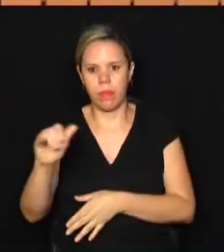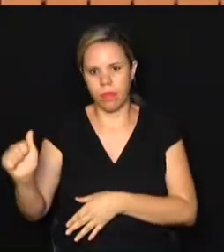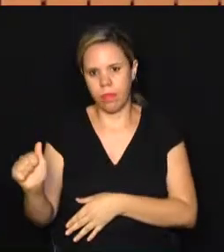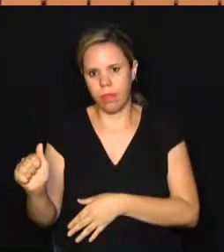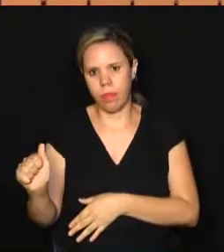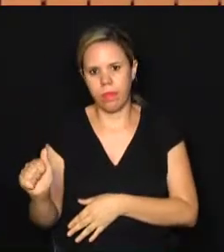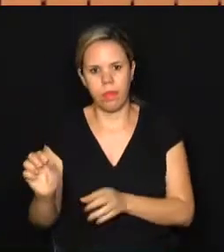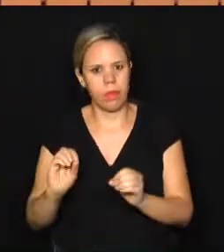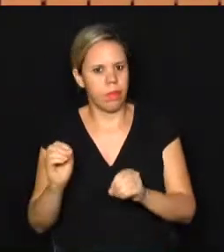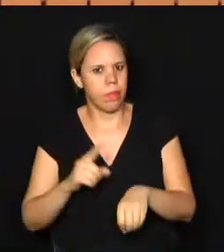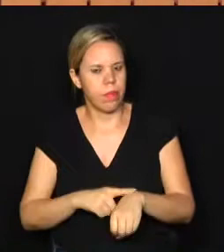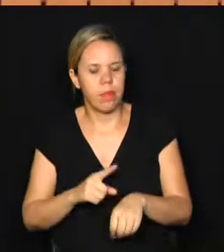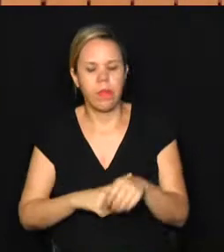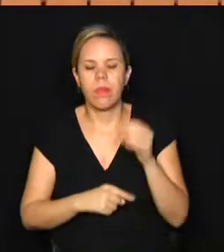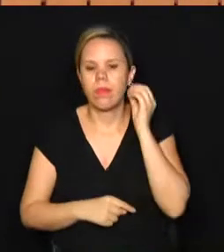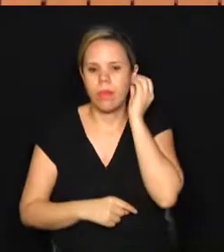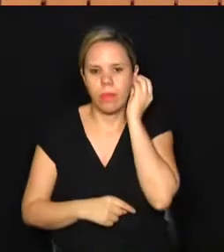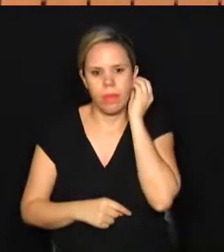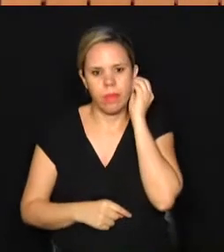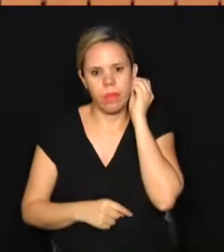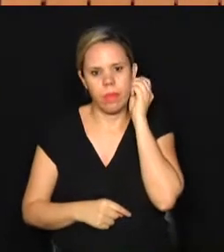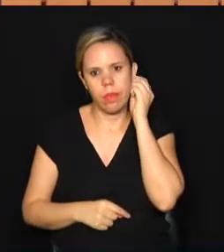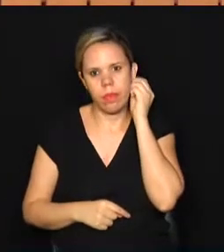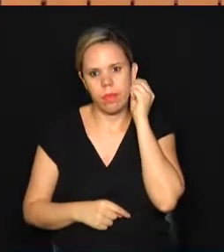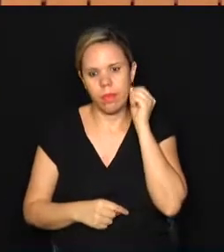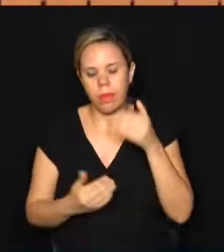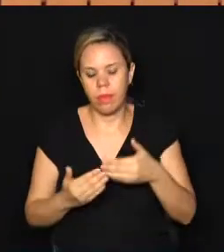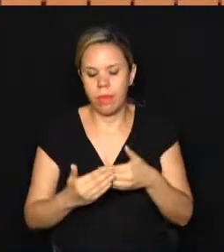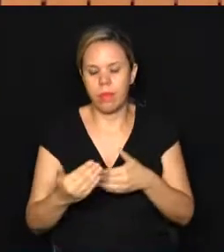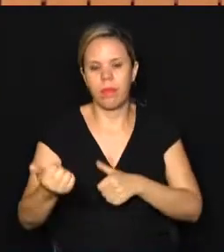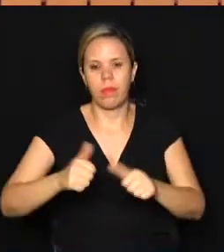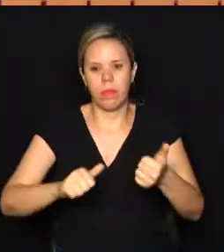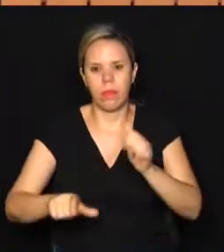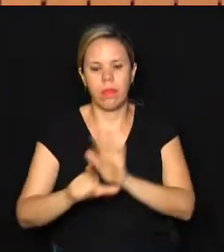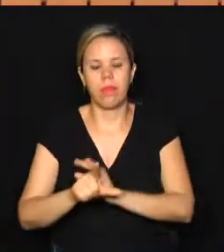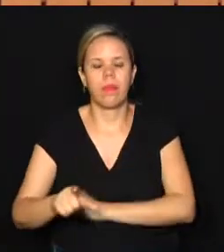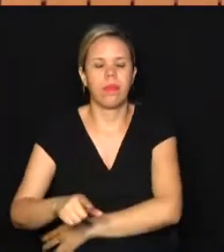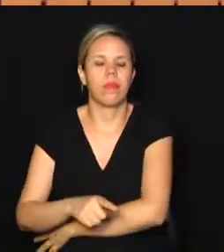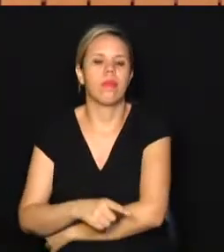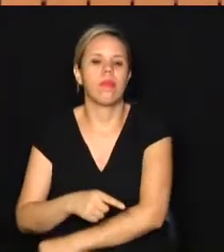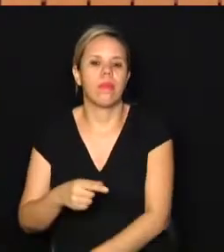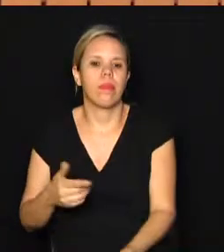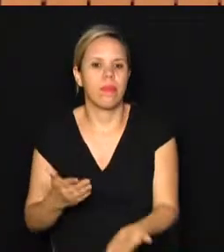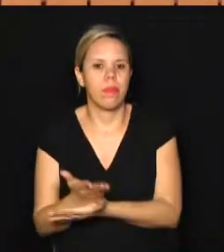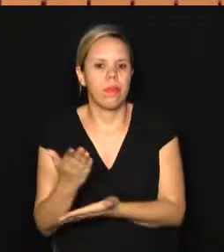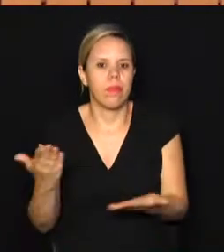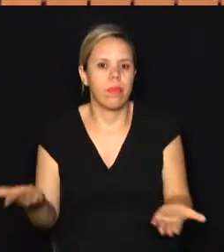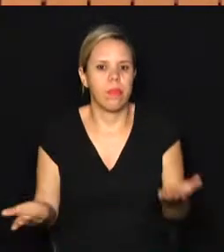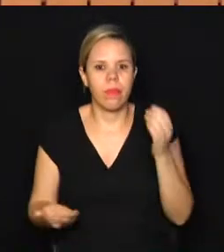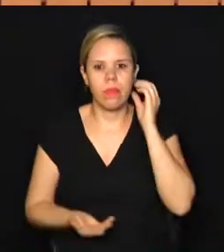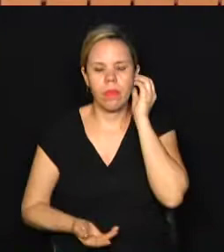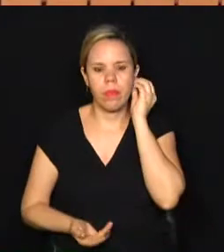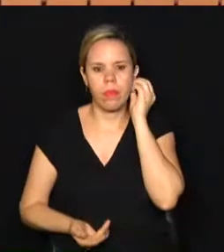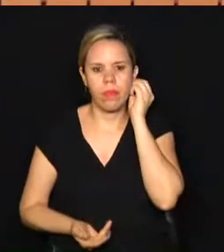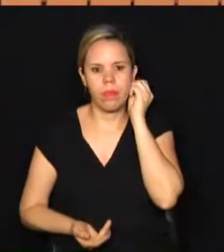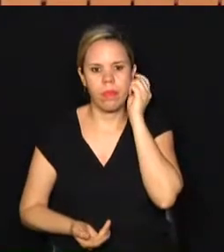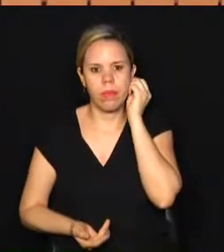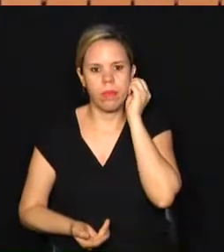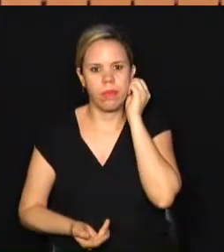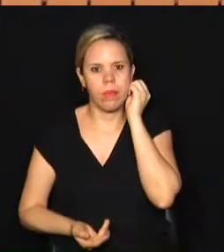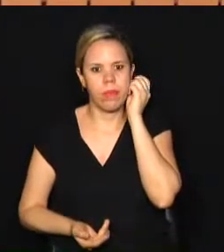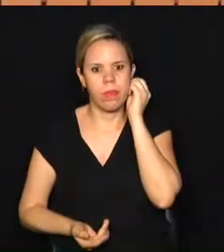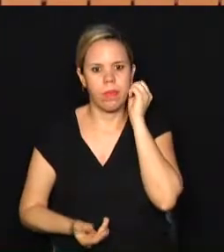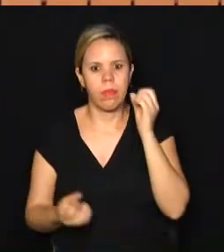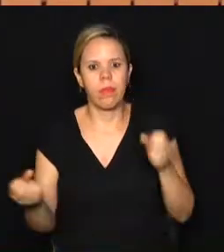nenhum momento durante a tramitação da lei. Essa lei foi aprovada, então com a